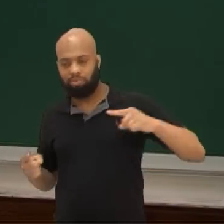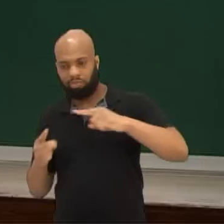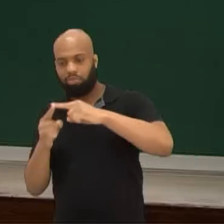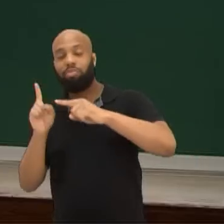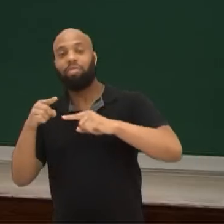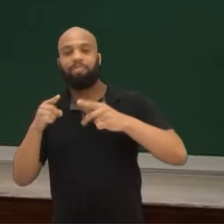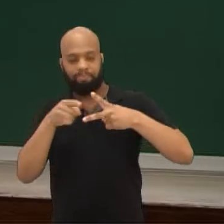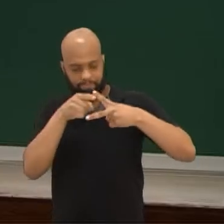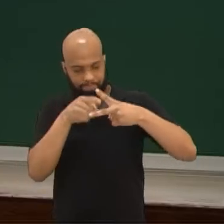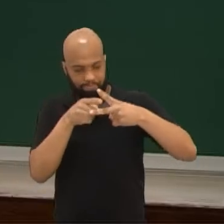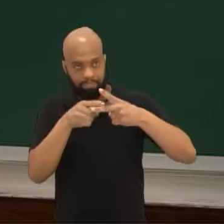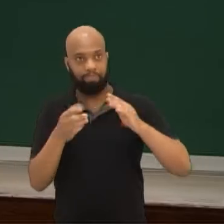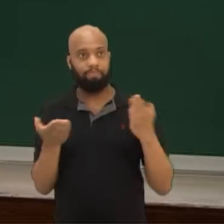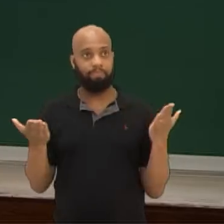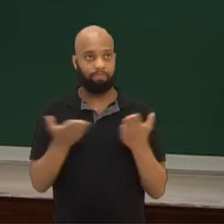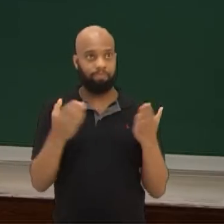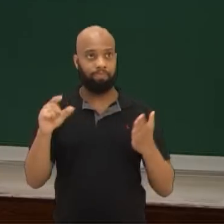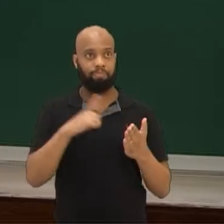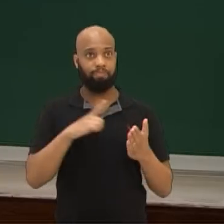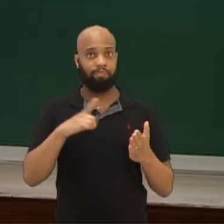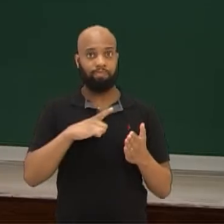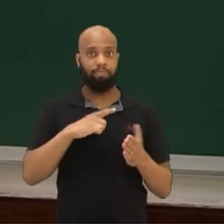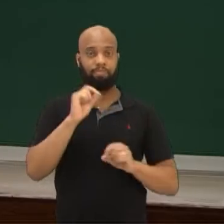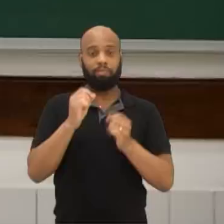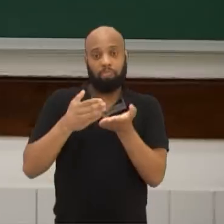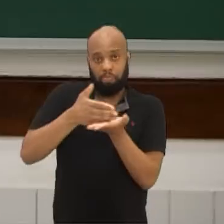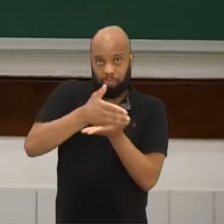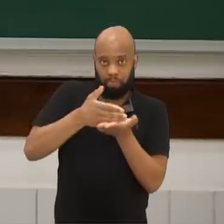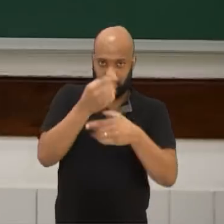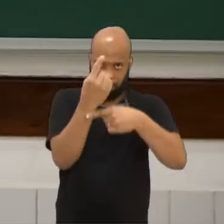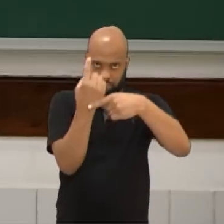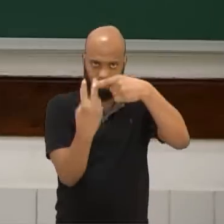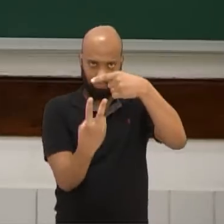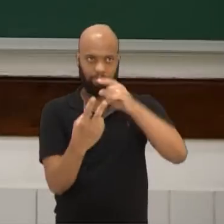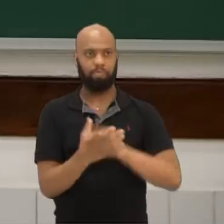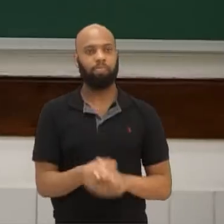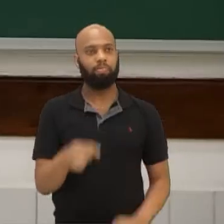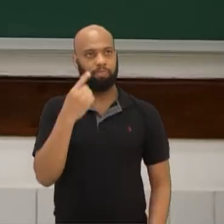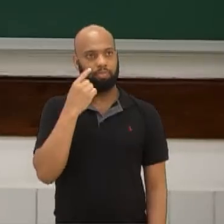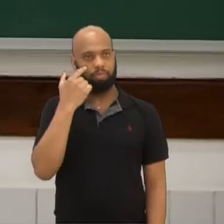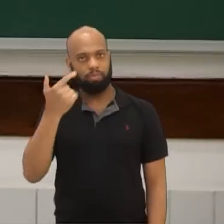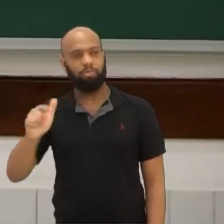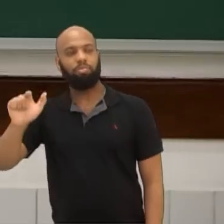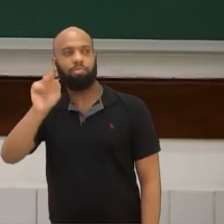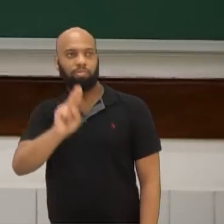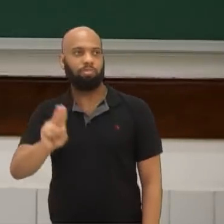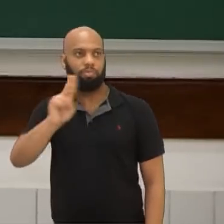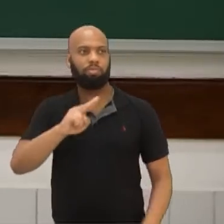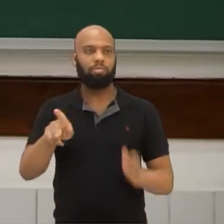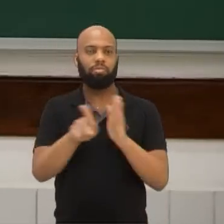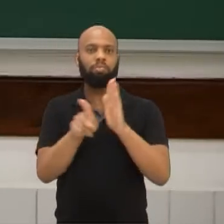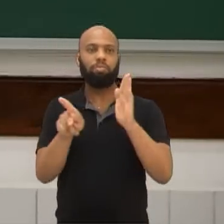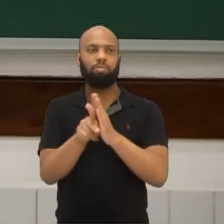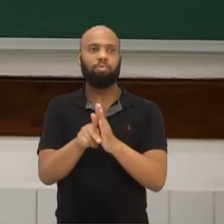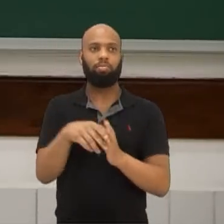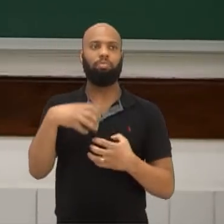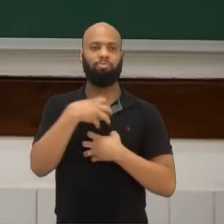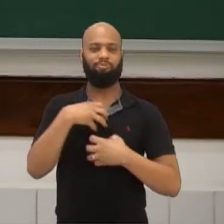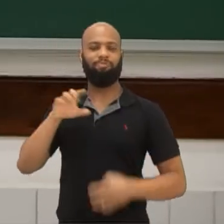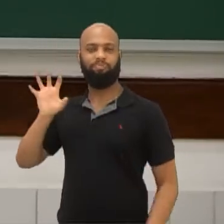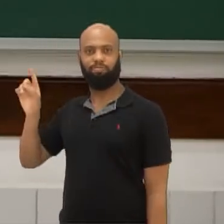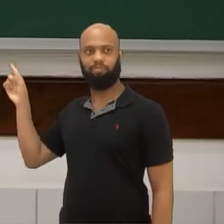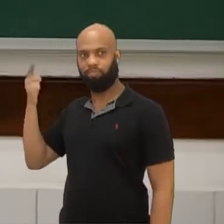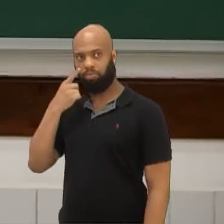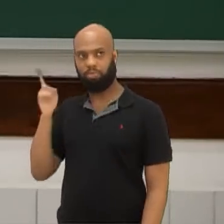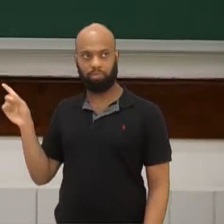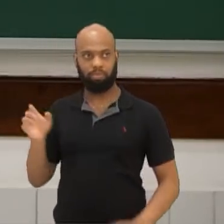Ângulo, ok? Agora vamos para a meia volta. A professora vai usar novamente aqui a representação de meia volta. Imagine que os dois lápis, é